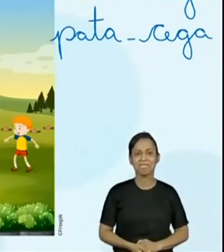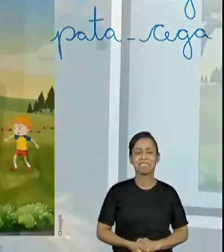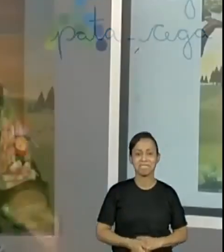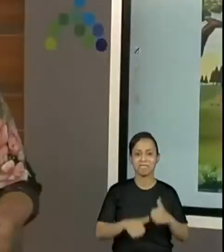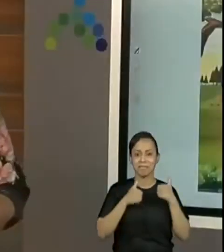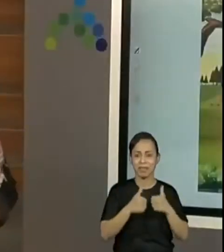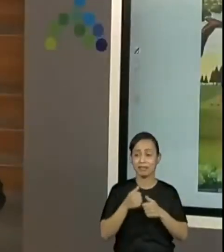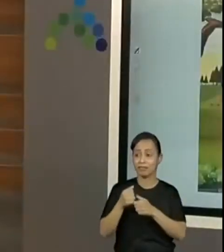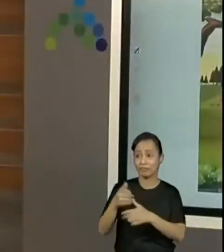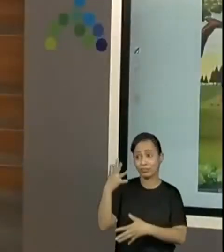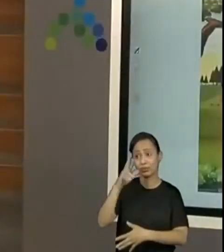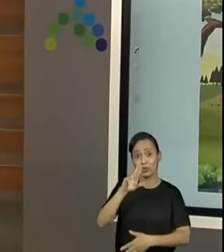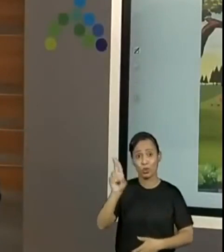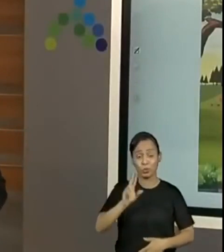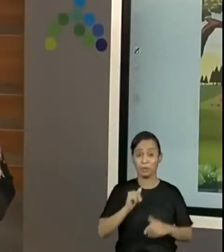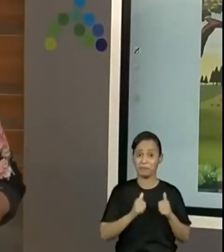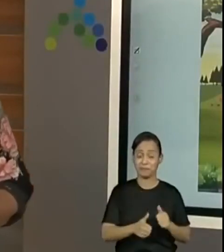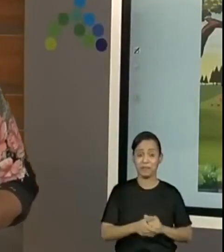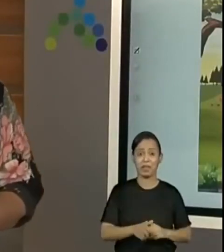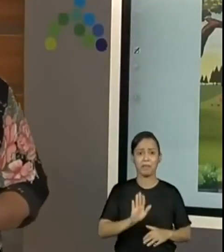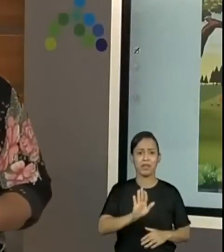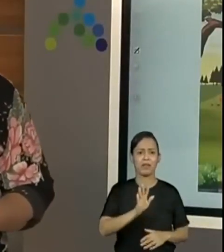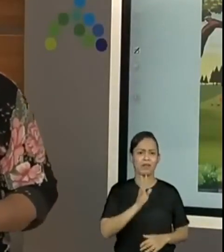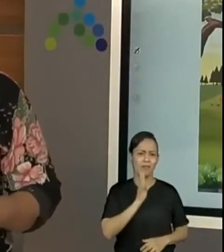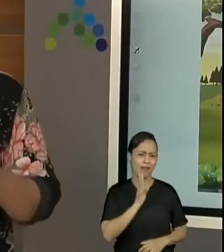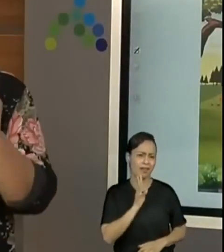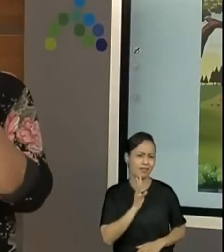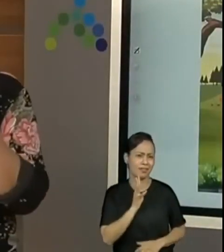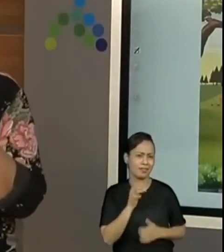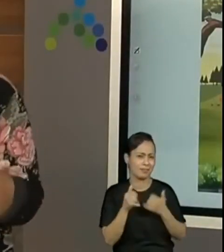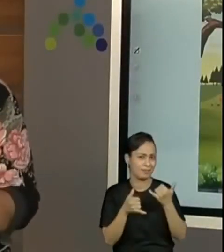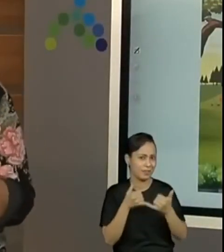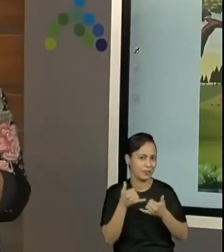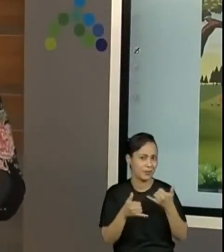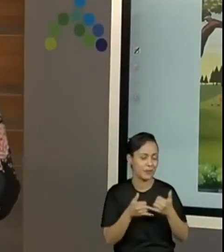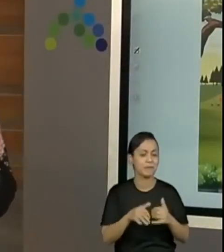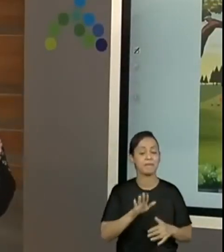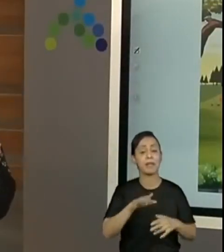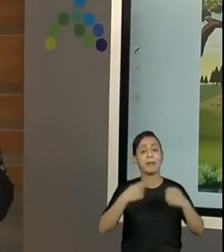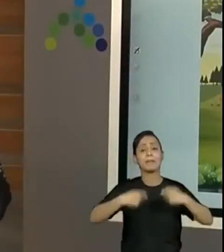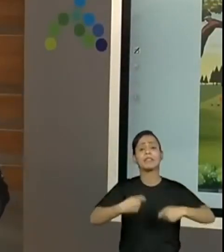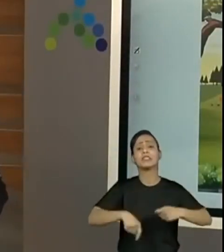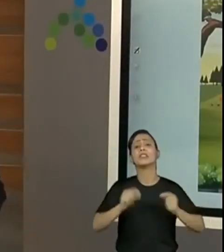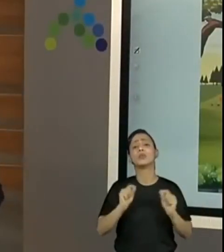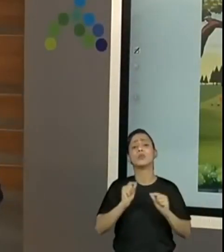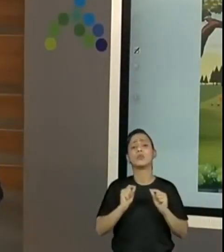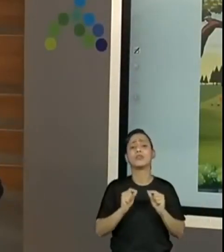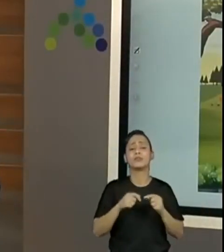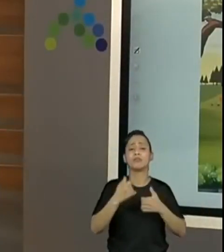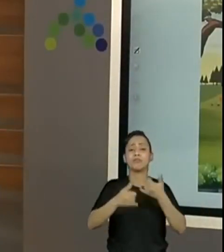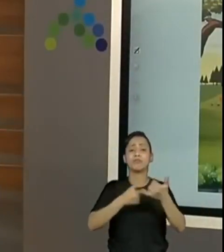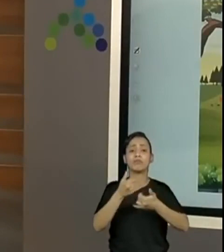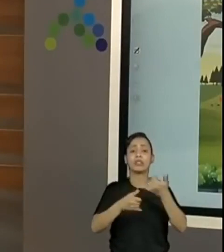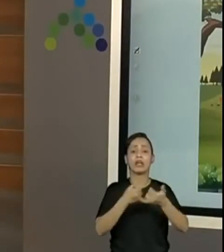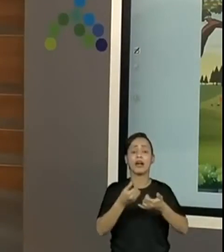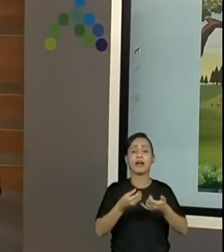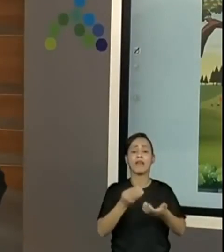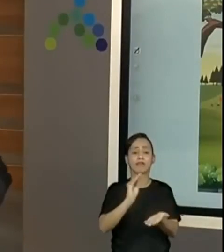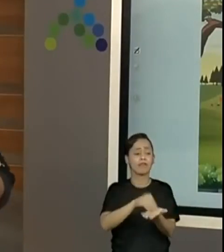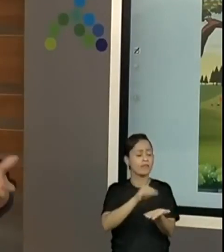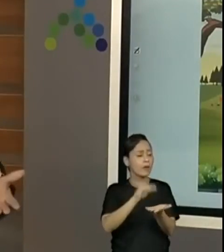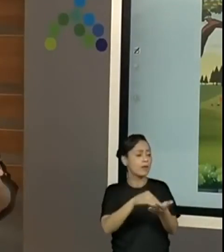eles conhecem? Sim. Muito bem. Você já brincou? Que material a gente precisa